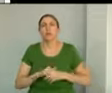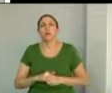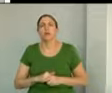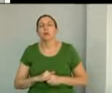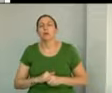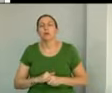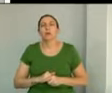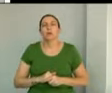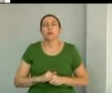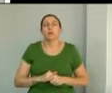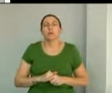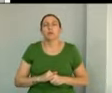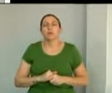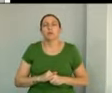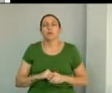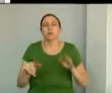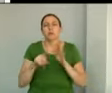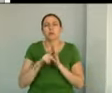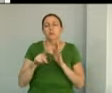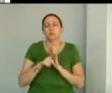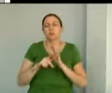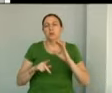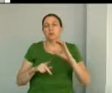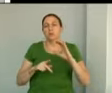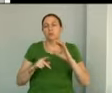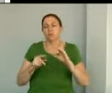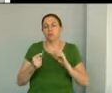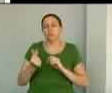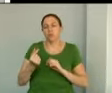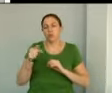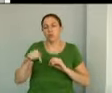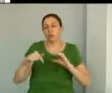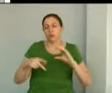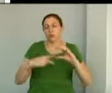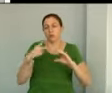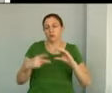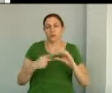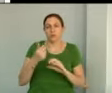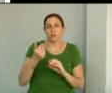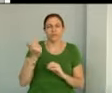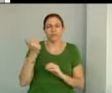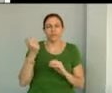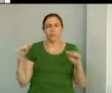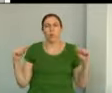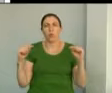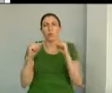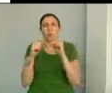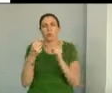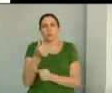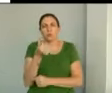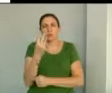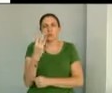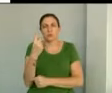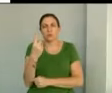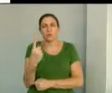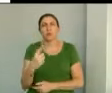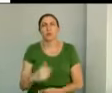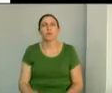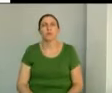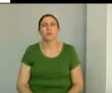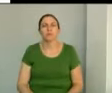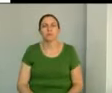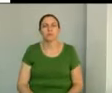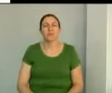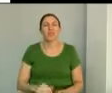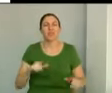535, mais os valores aqui da Câmara, IEP e AGER, então chegamos a 631.700. Aqui